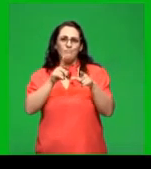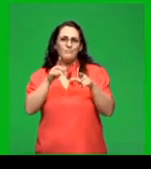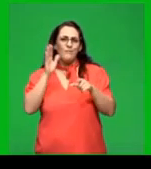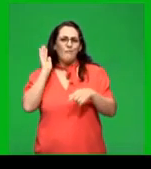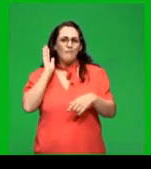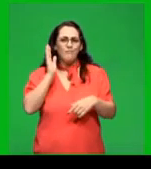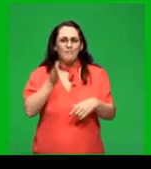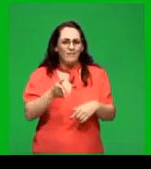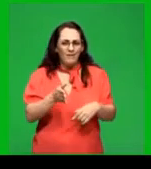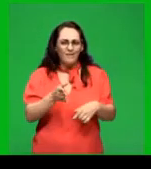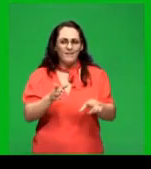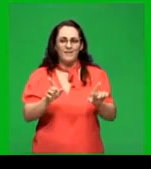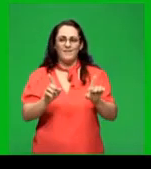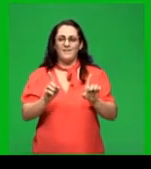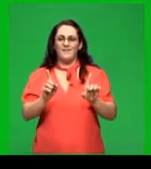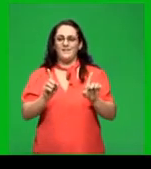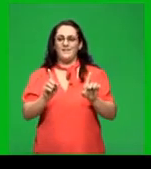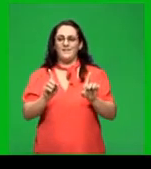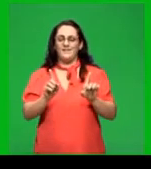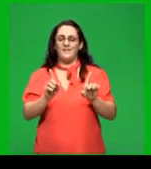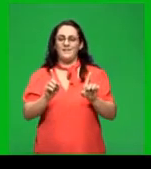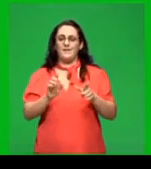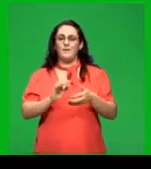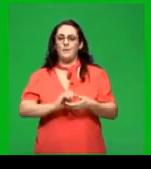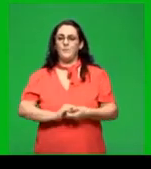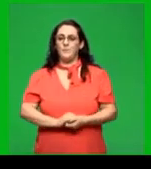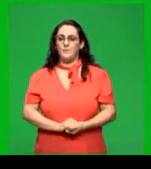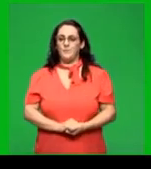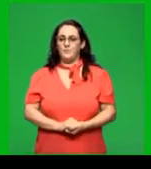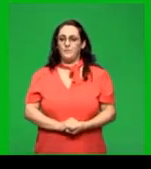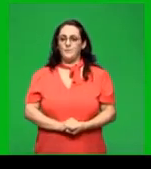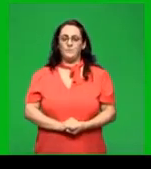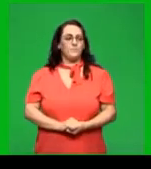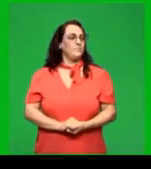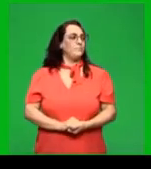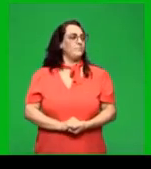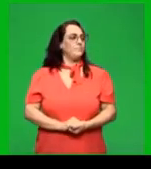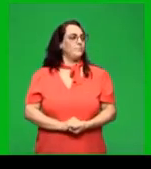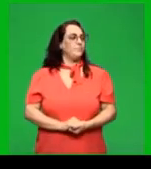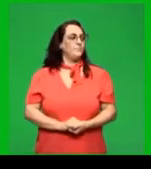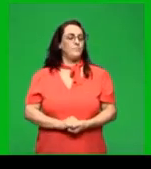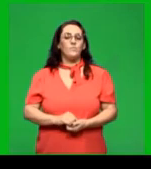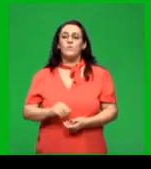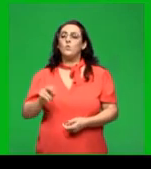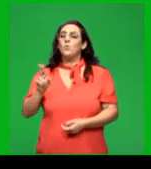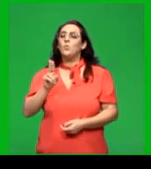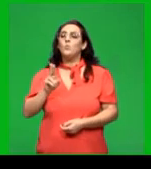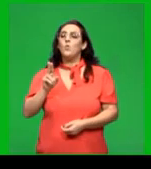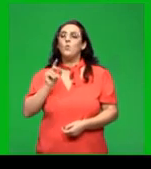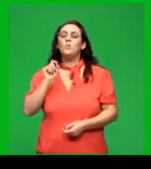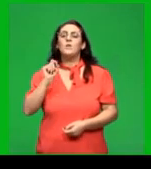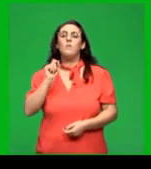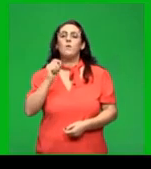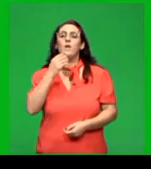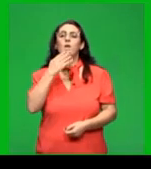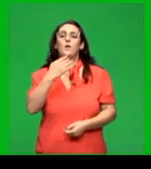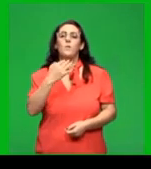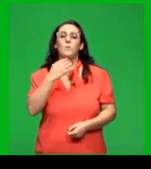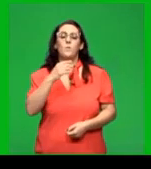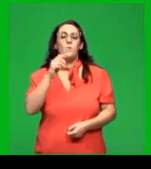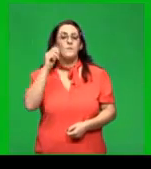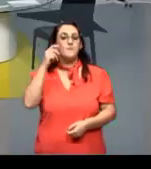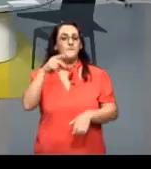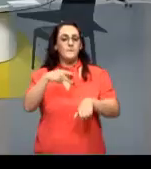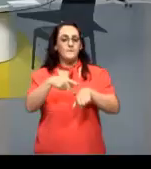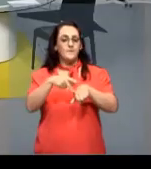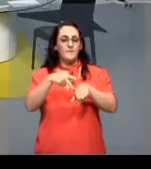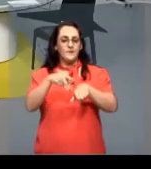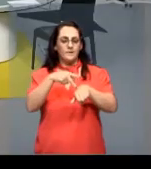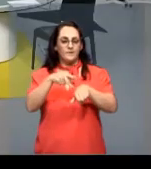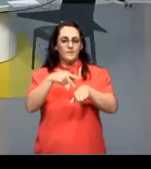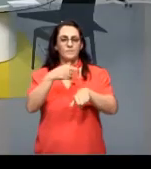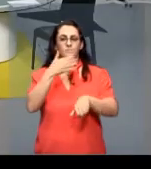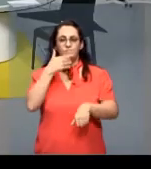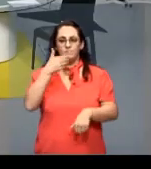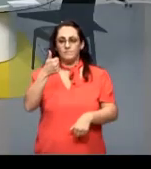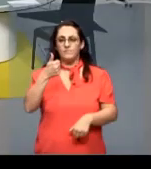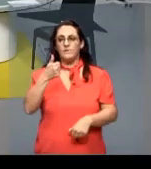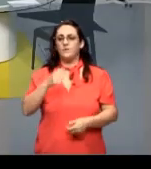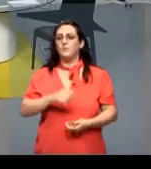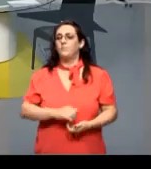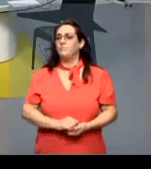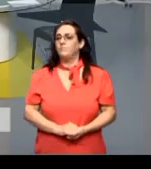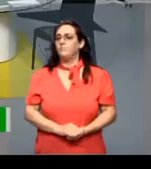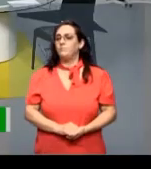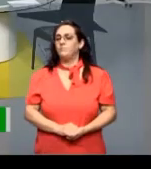fala. Vamos usar a canetinha preta, porque fica melhor aqui no quadro verde, isso, professora. Isso, obrigada, Cláudia. A preta,